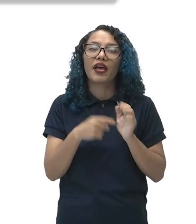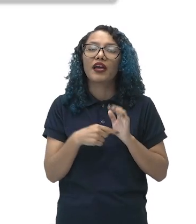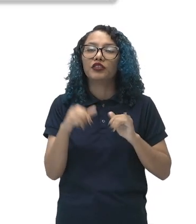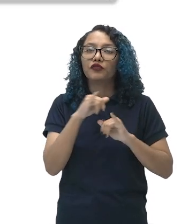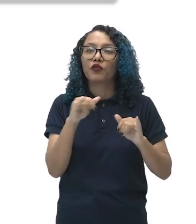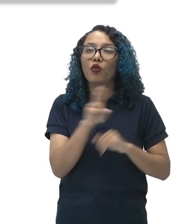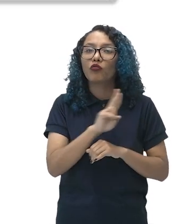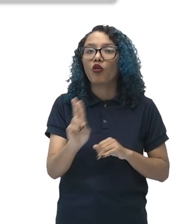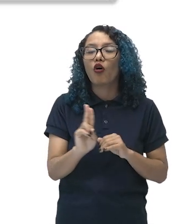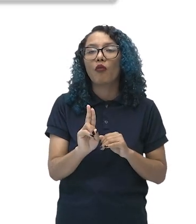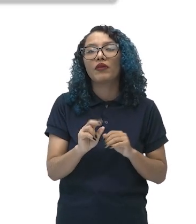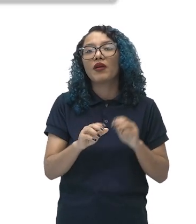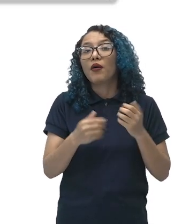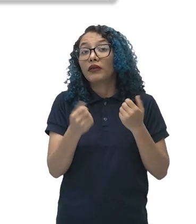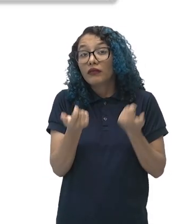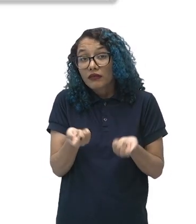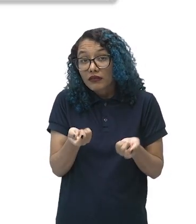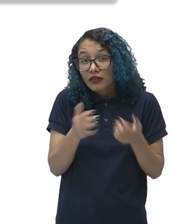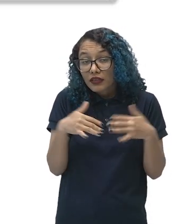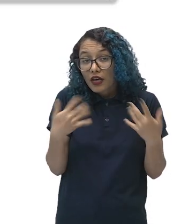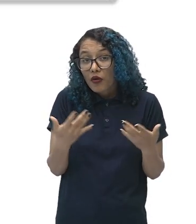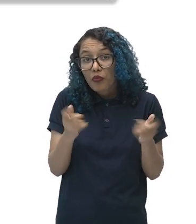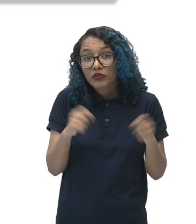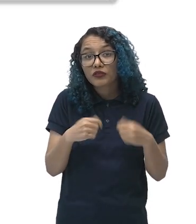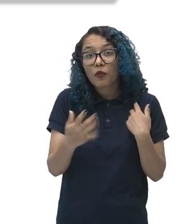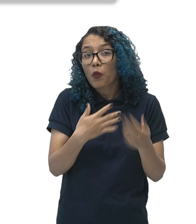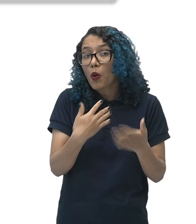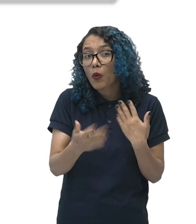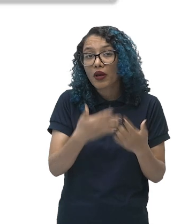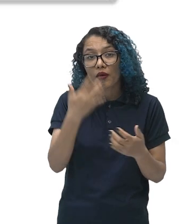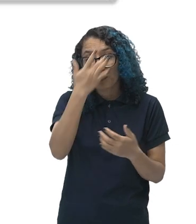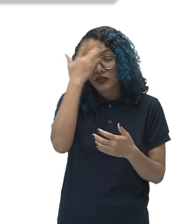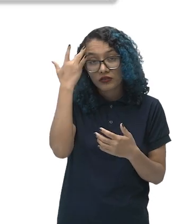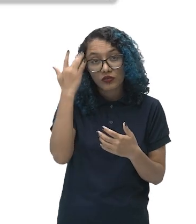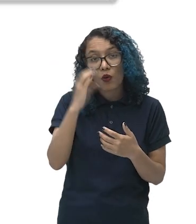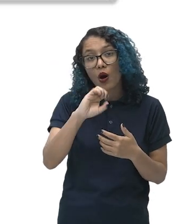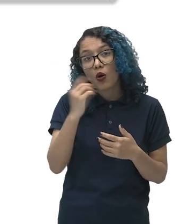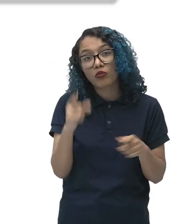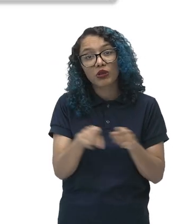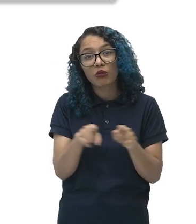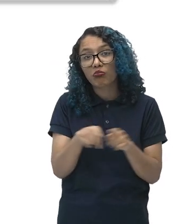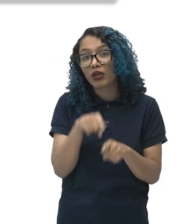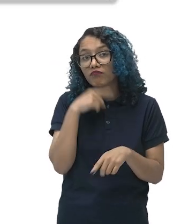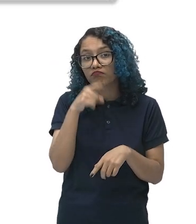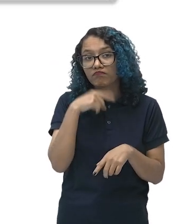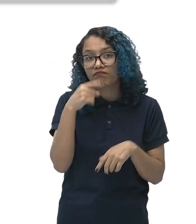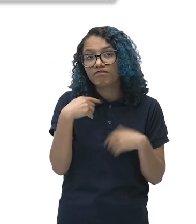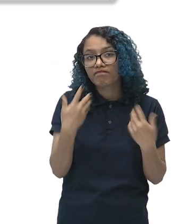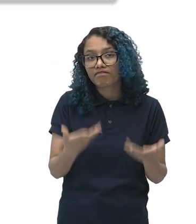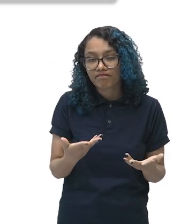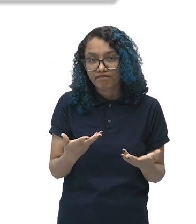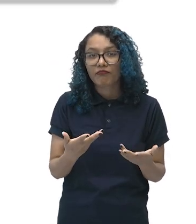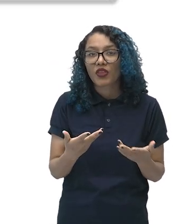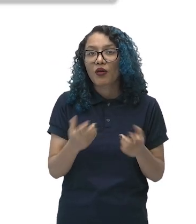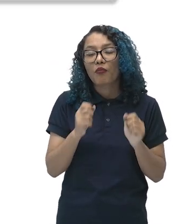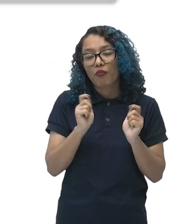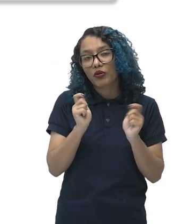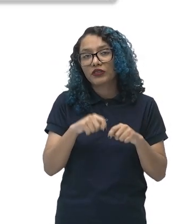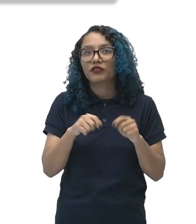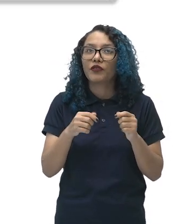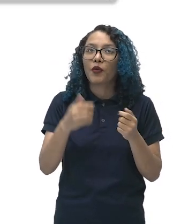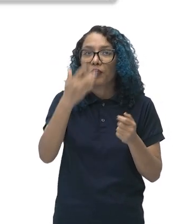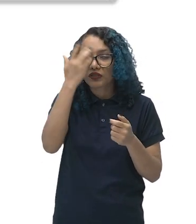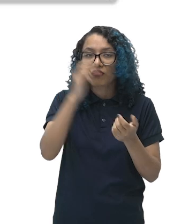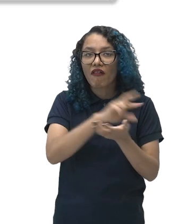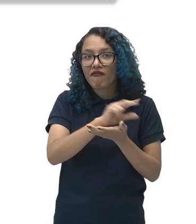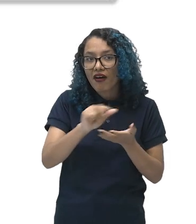então pode ter sido qualquer pessoa, inclusive ninguém, né? Foi um texto que foi construído ali a várias mãos, então não